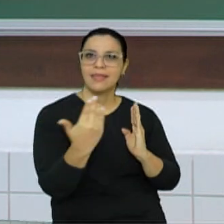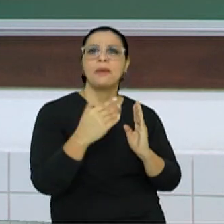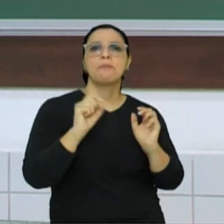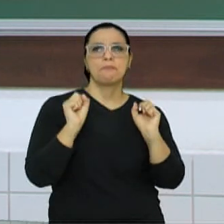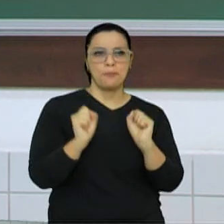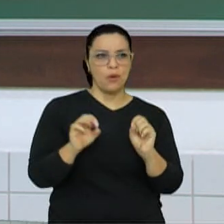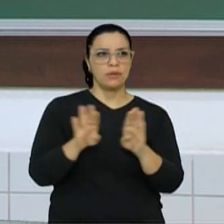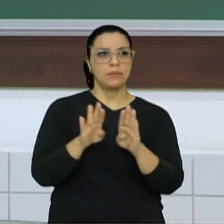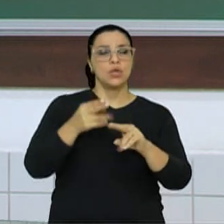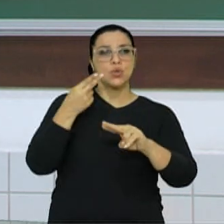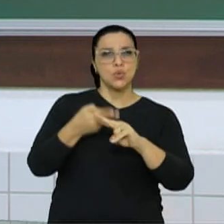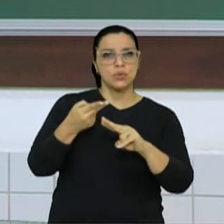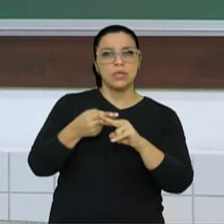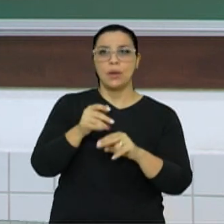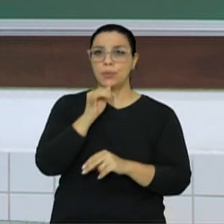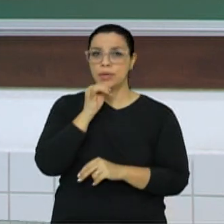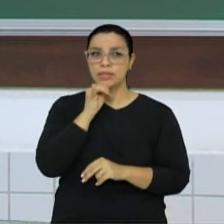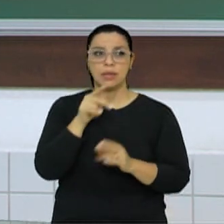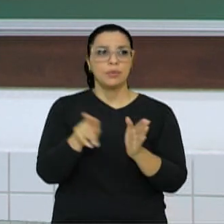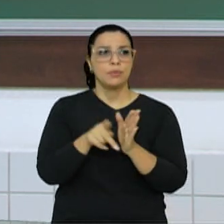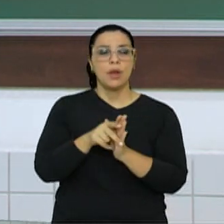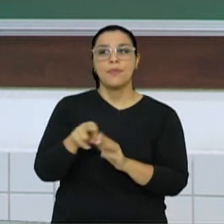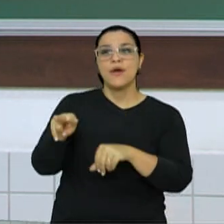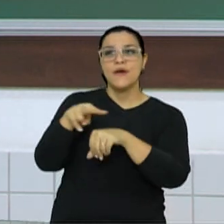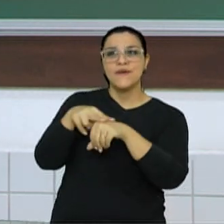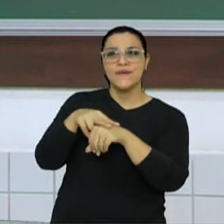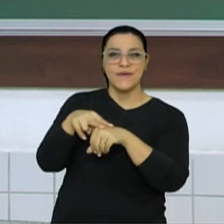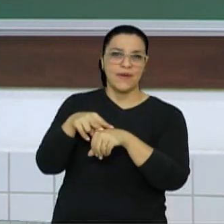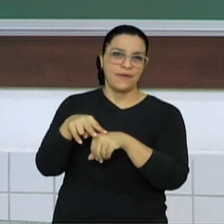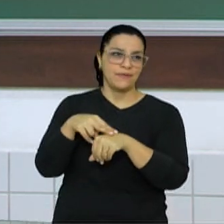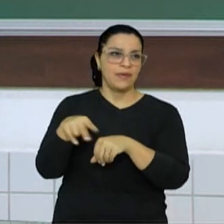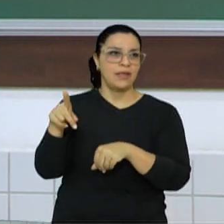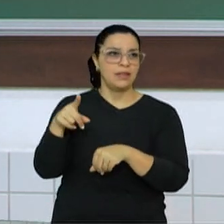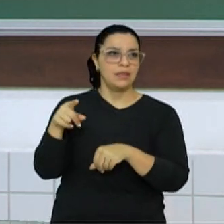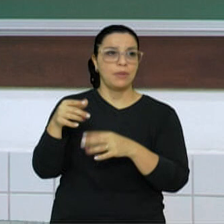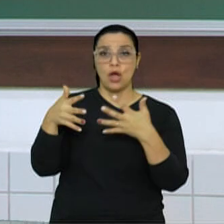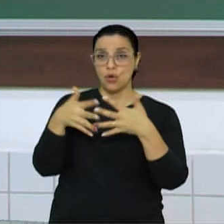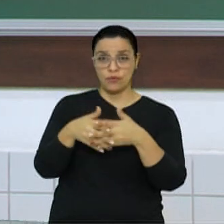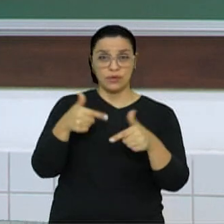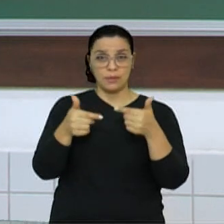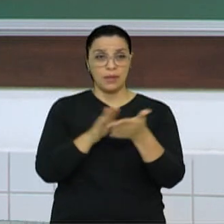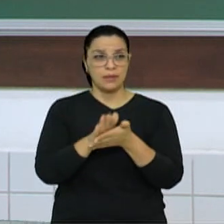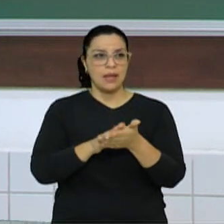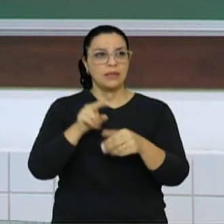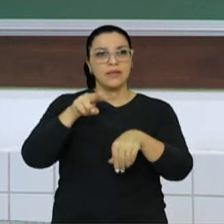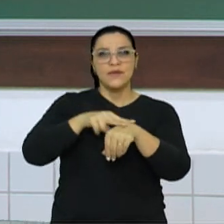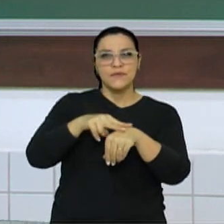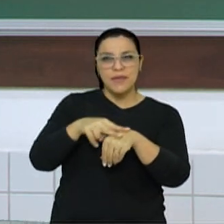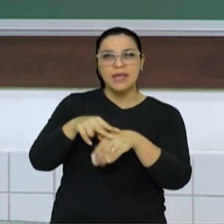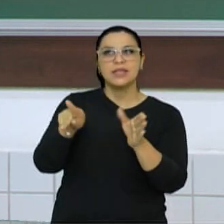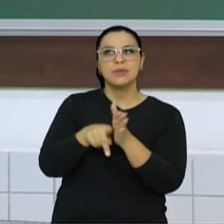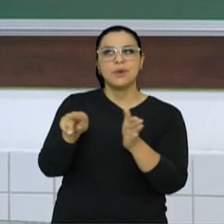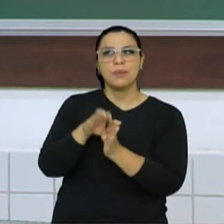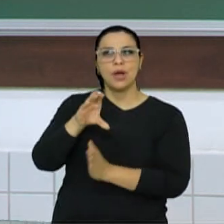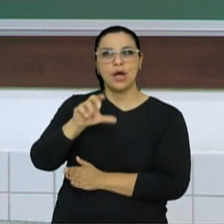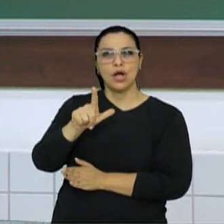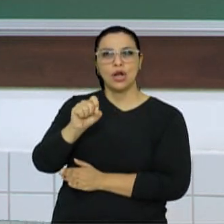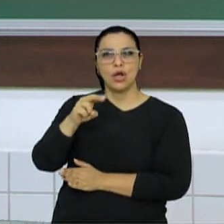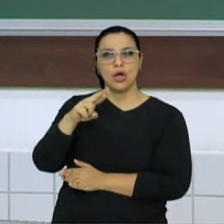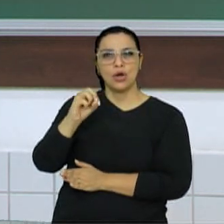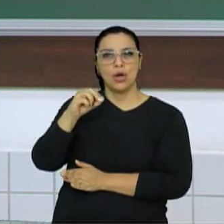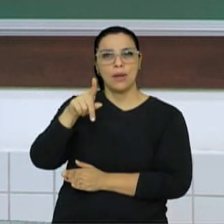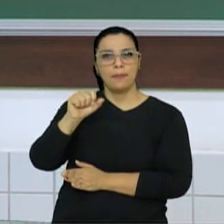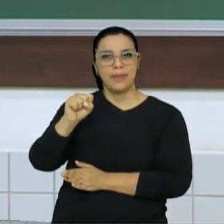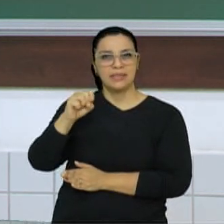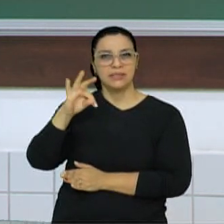você pode utilizar aqui alguma organela verde, que eu não vou colocar aqui para não confundir o nosso trabalho, que seriam os cloroplastos,